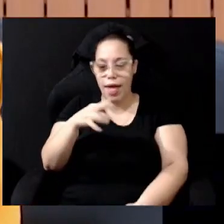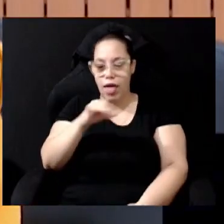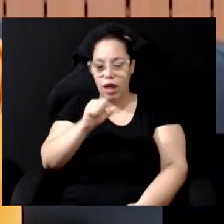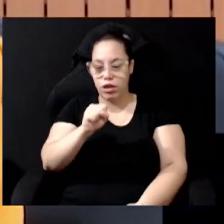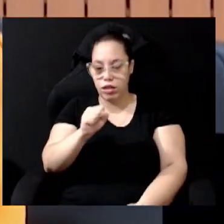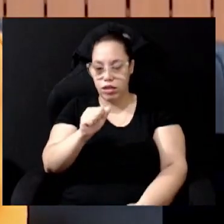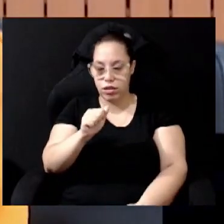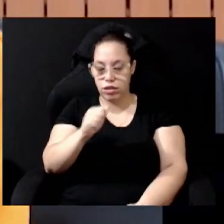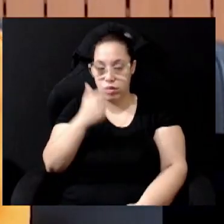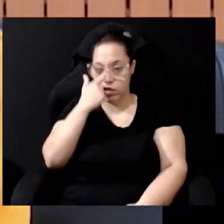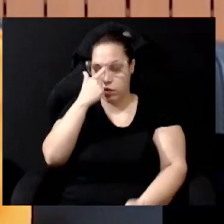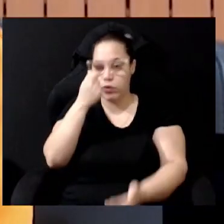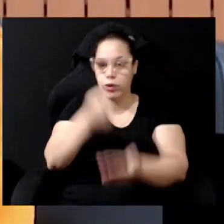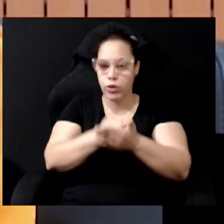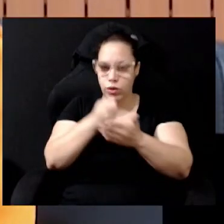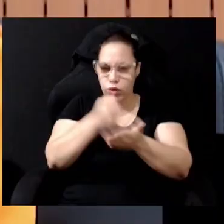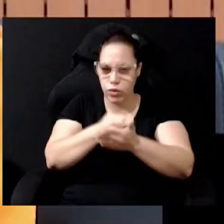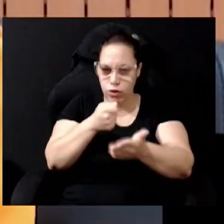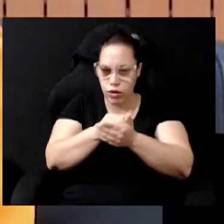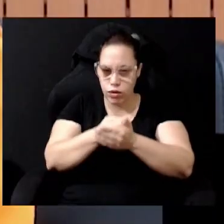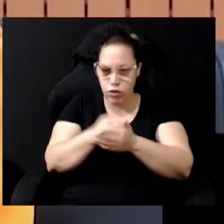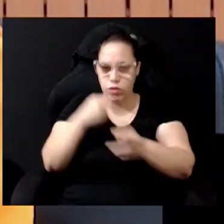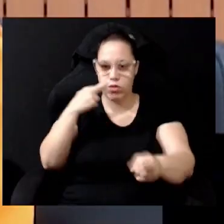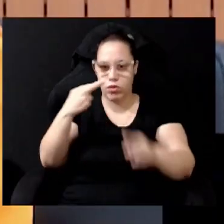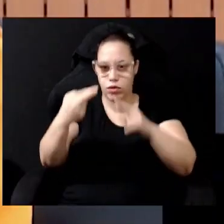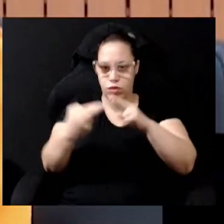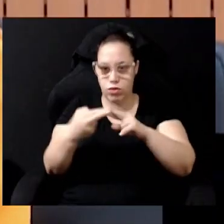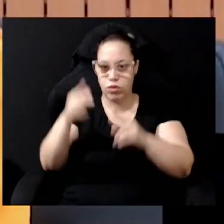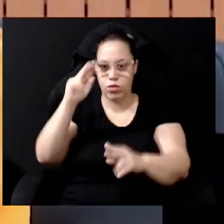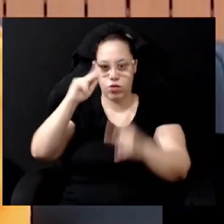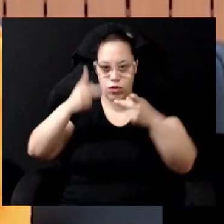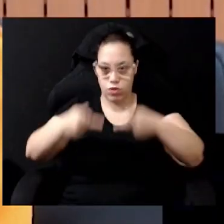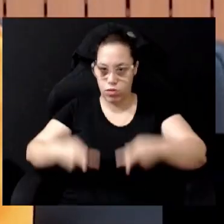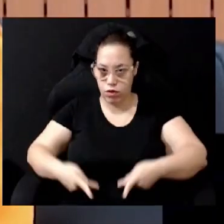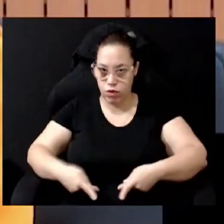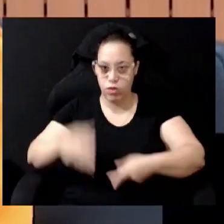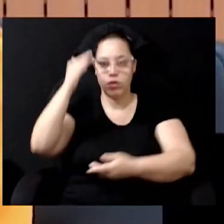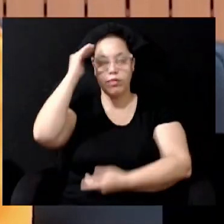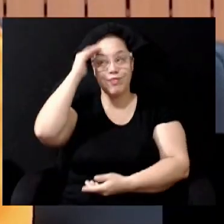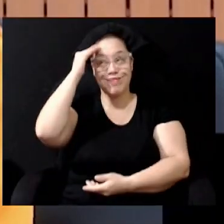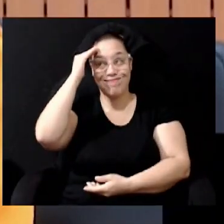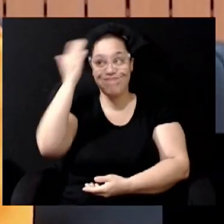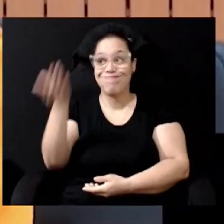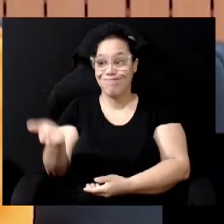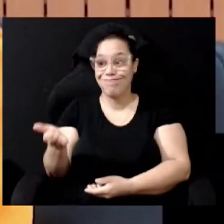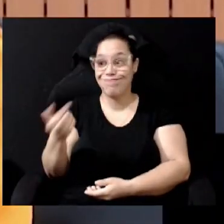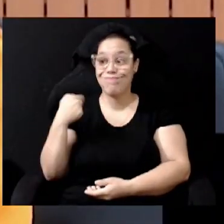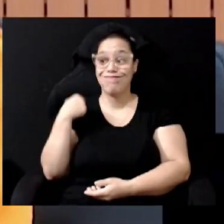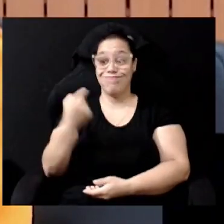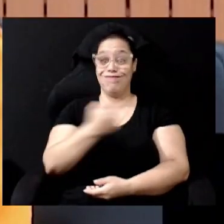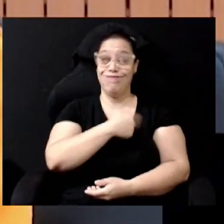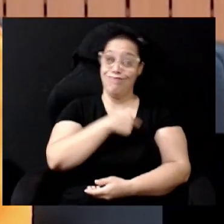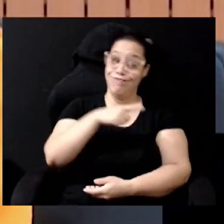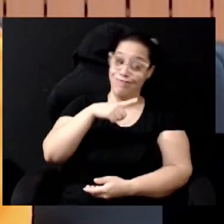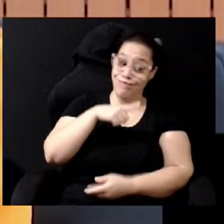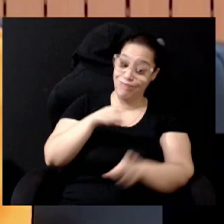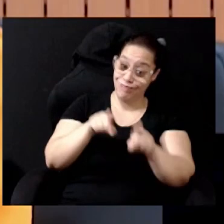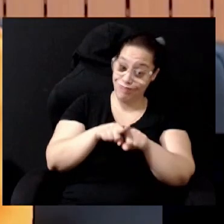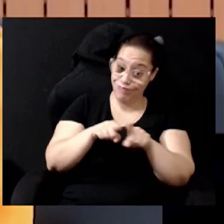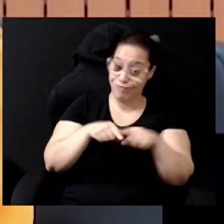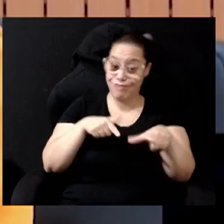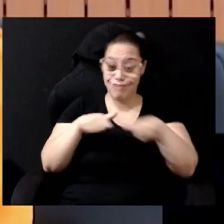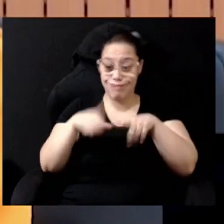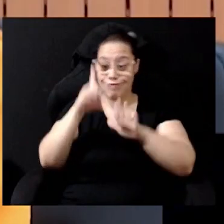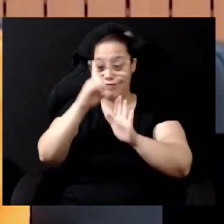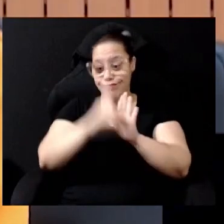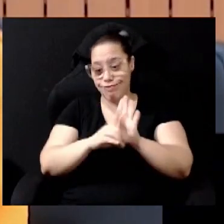muito para que a gente fosse reconhecido como ser humano, para que entendesse, né, que nós também temos direitos de trabalho, e acho que uma das